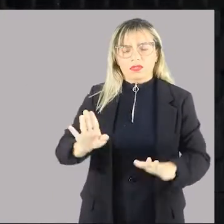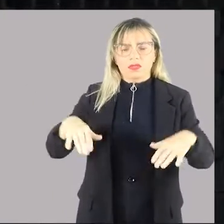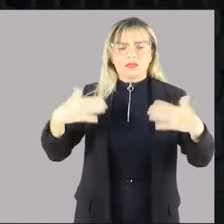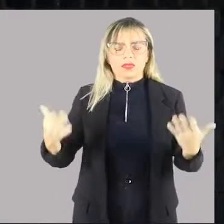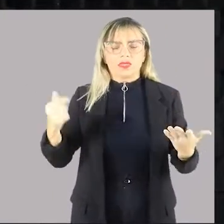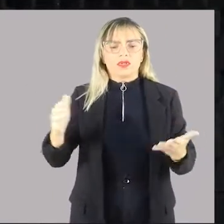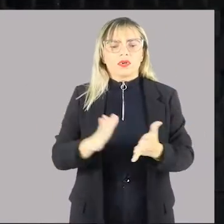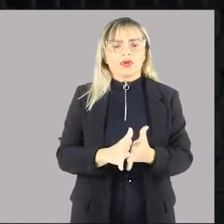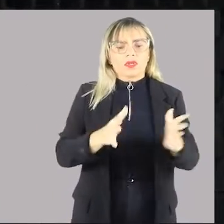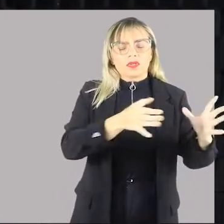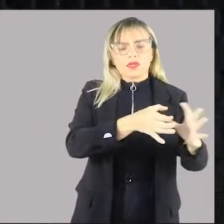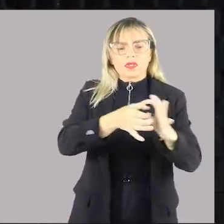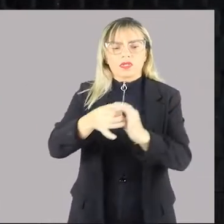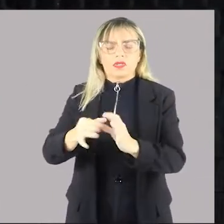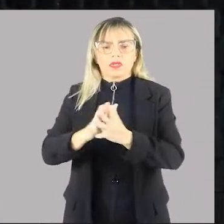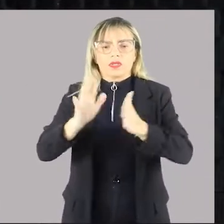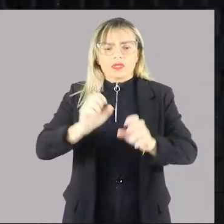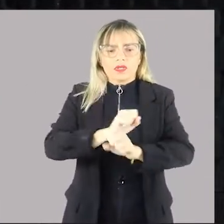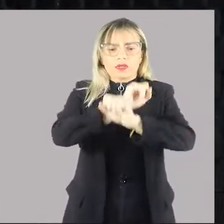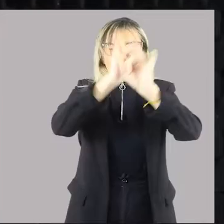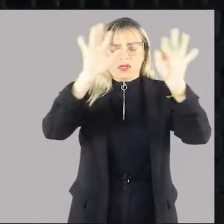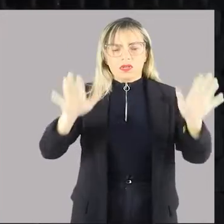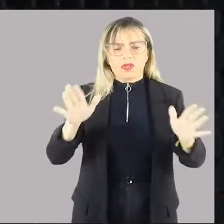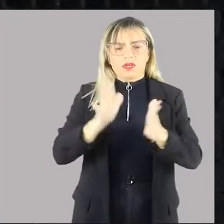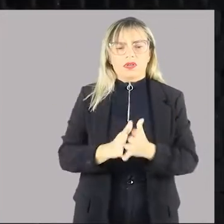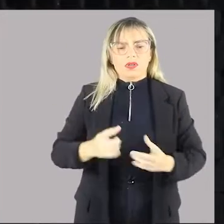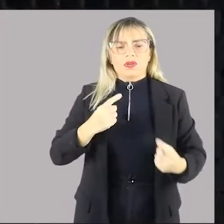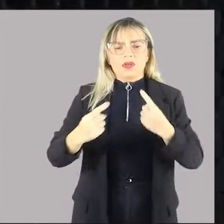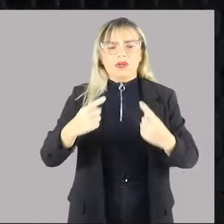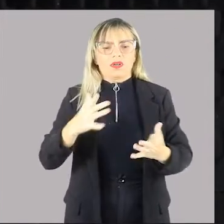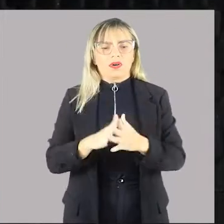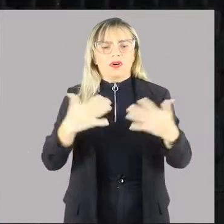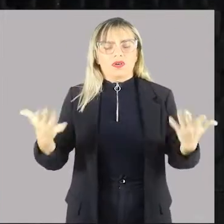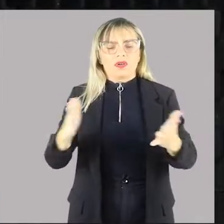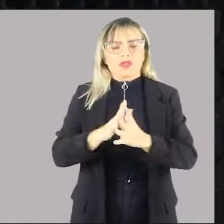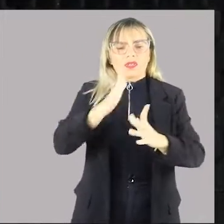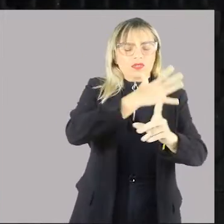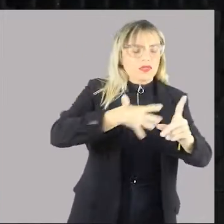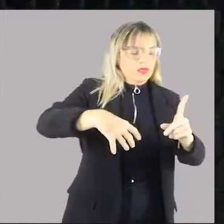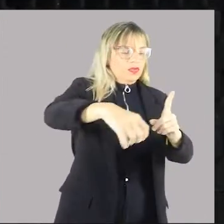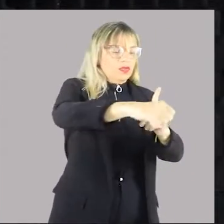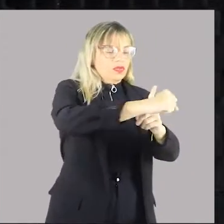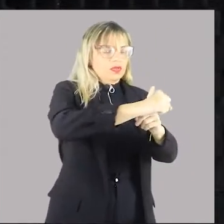da sociedade brasileira? É evidente que essa é uma discussão que ela entra no campo mais sociológico.